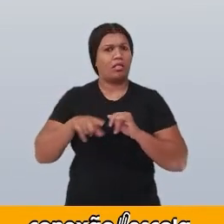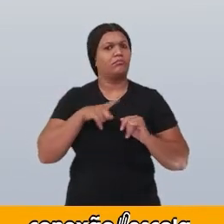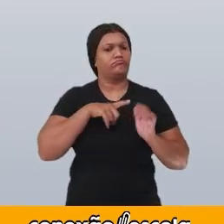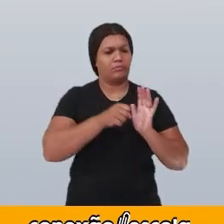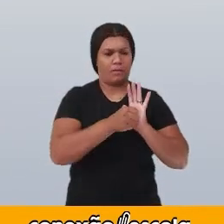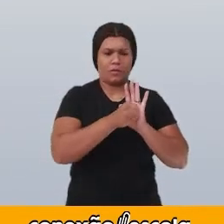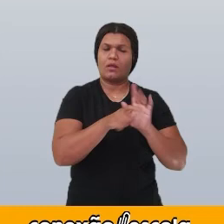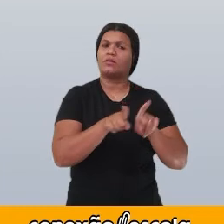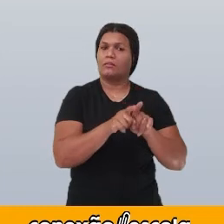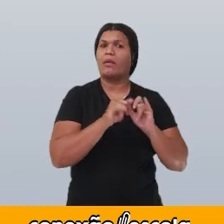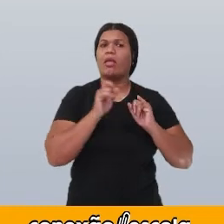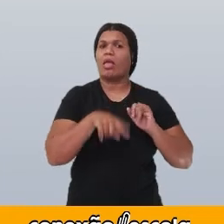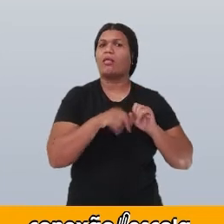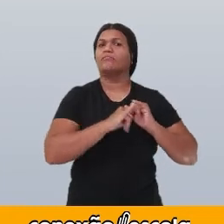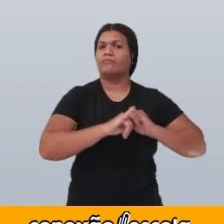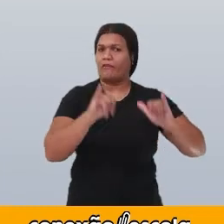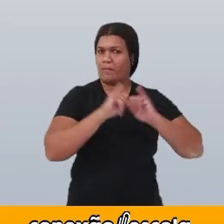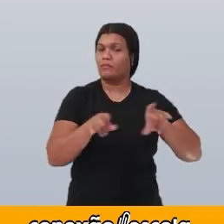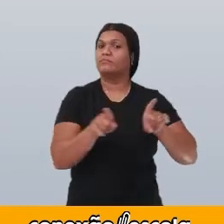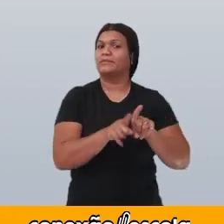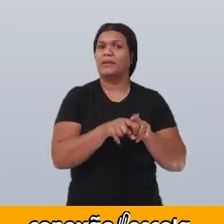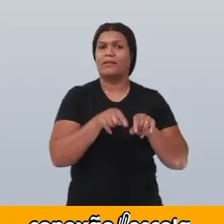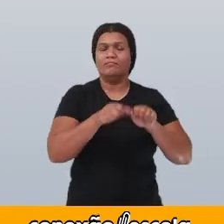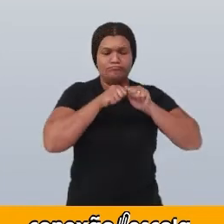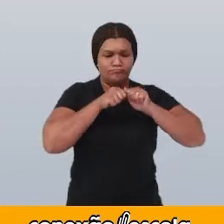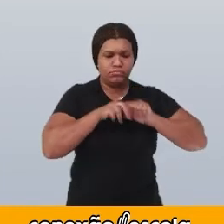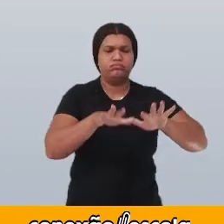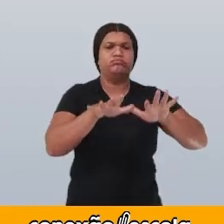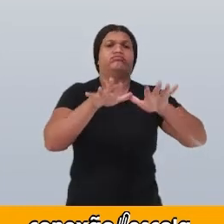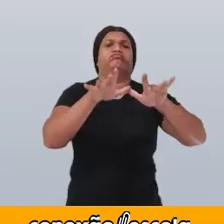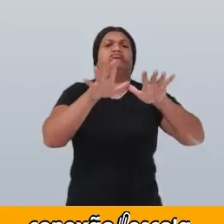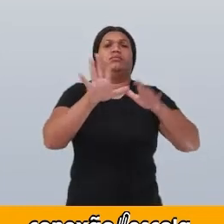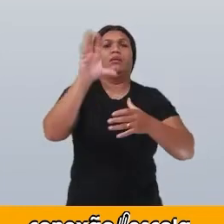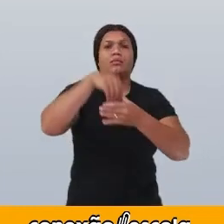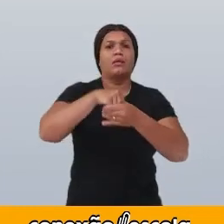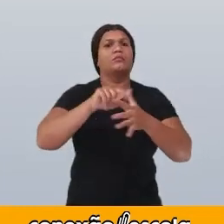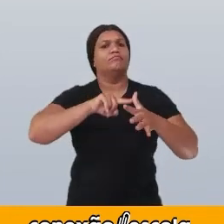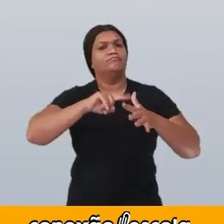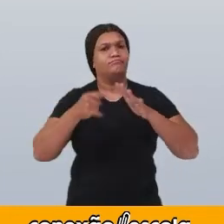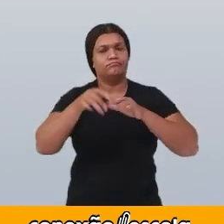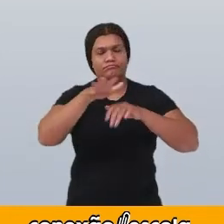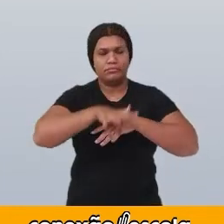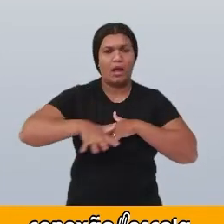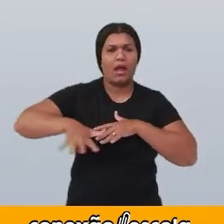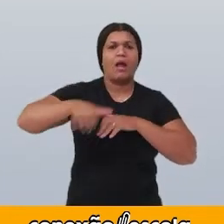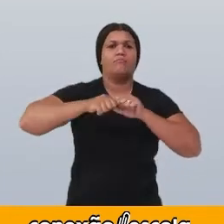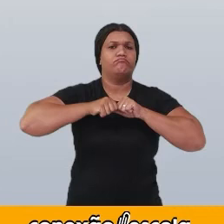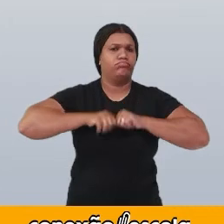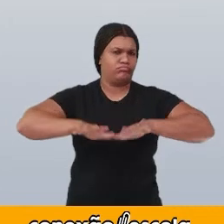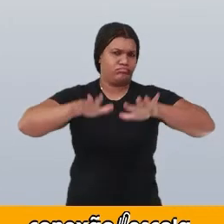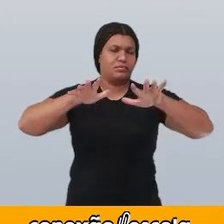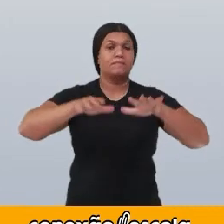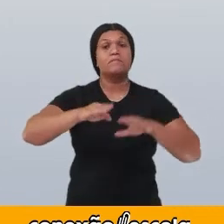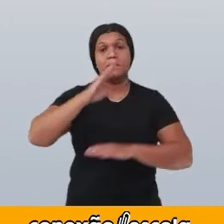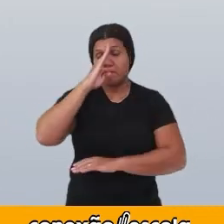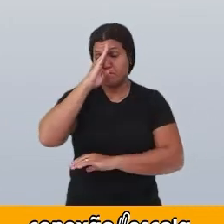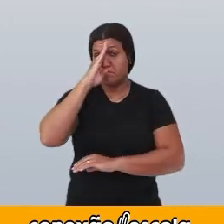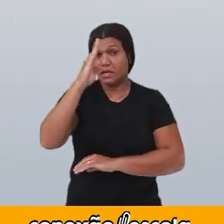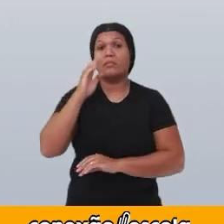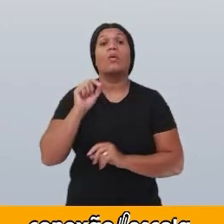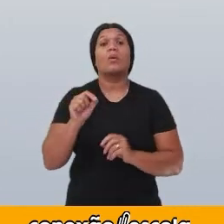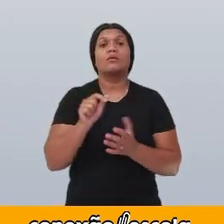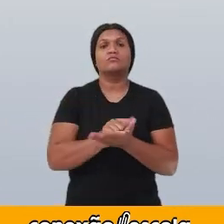informativo e tem ampla propagação nas mídias digitais. Ela é veiculada principalmente